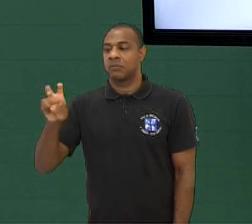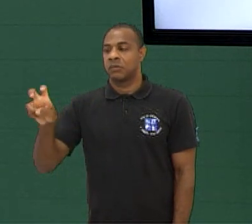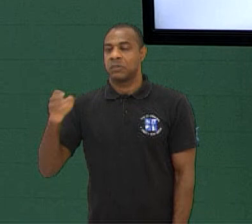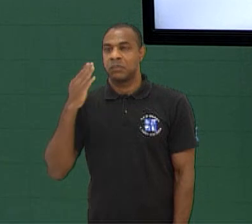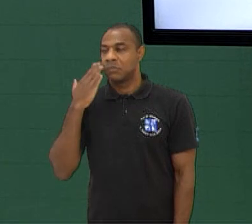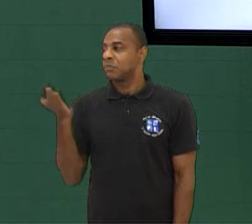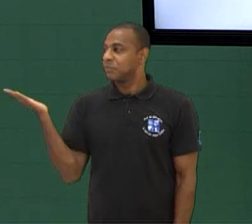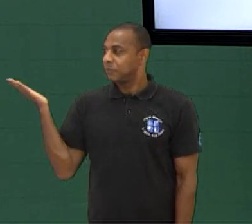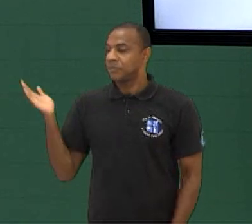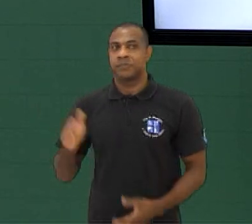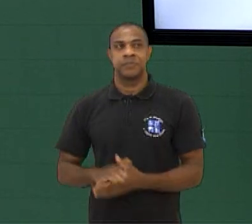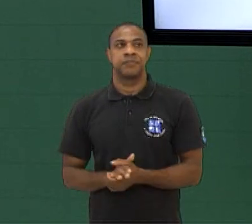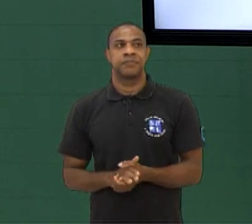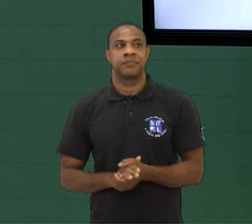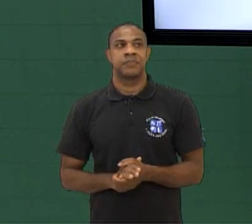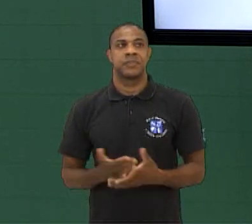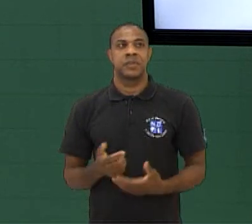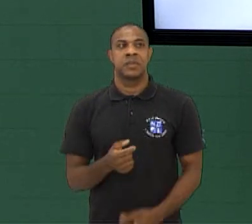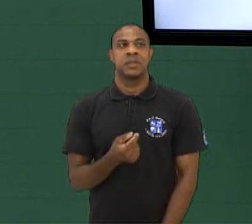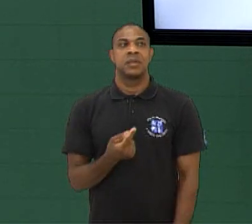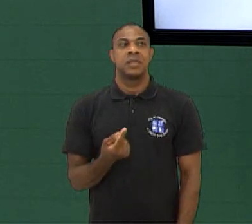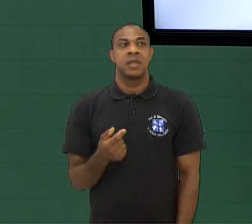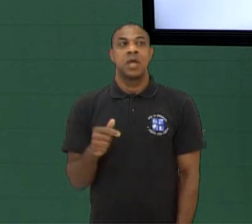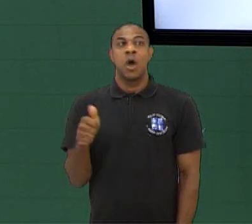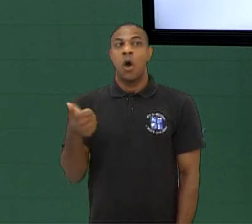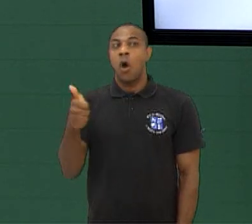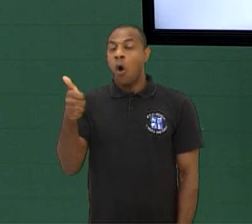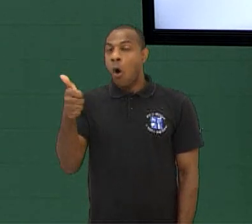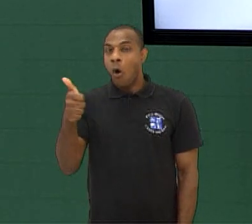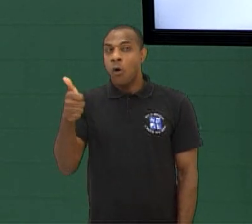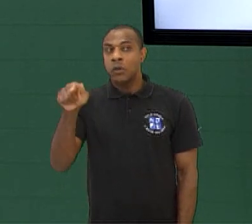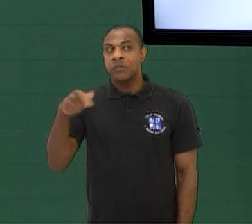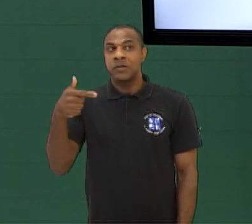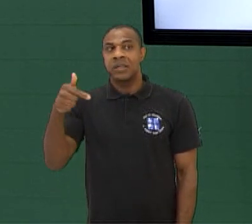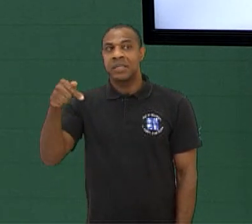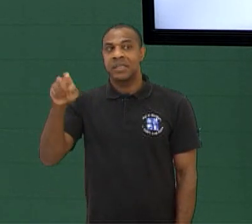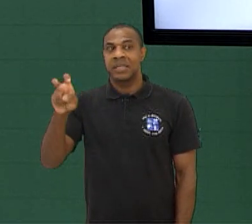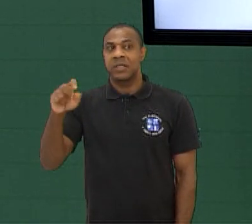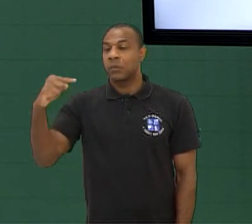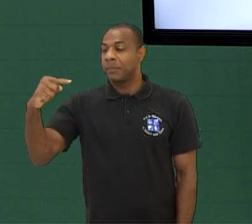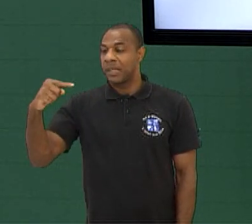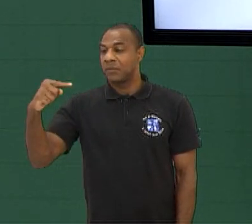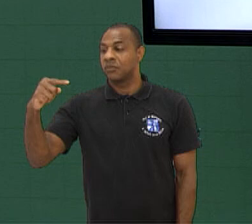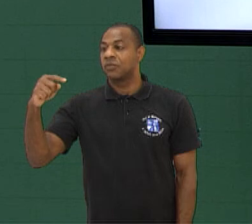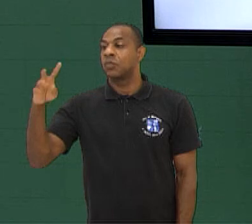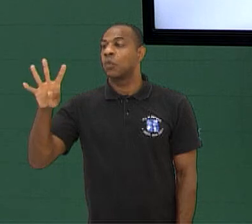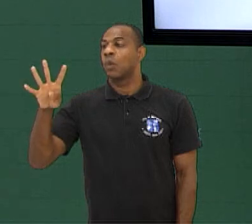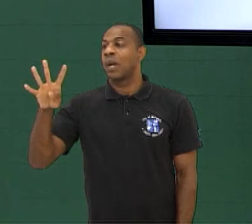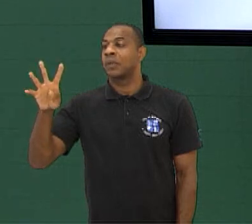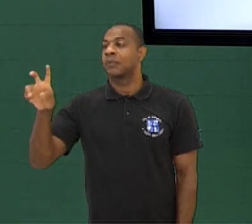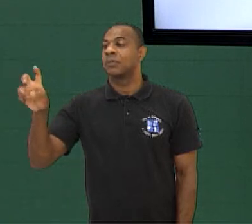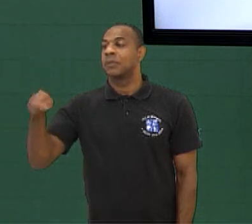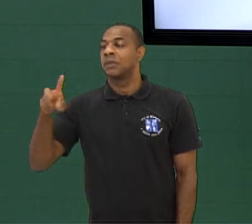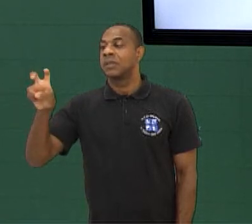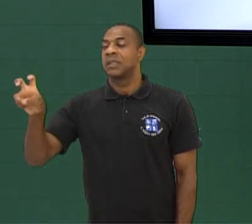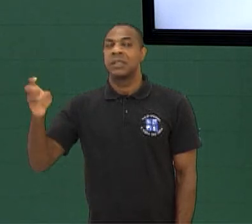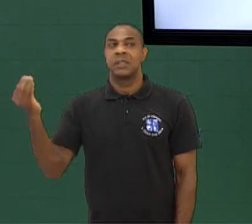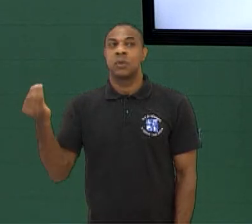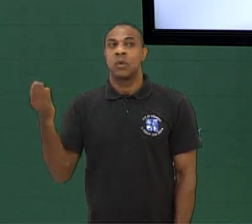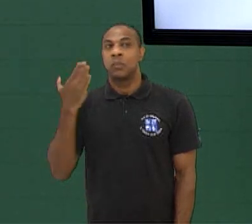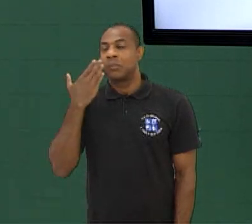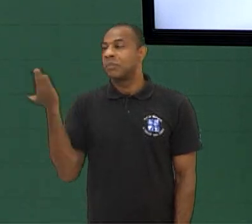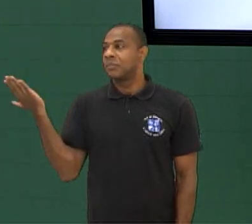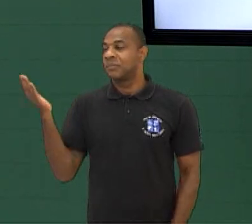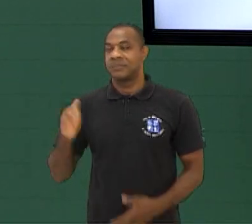é igual. Então, 11,75 menos 4,55. Ah, gente, essa conta é fácil. Eu não vou nem arrumar essa conta, ó.